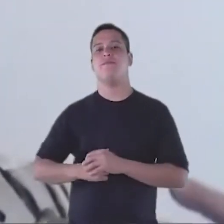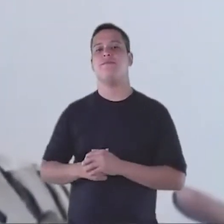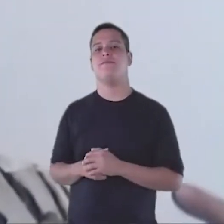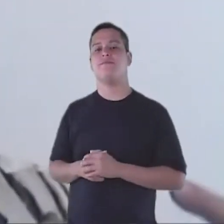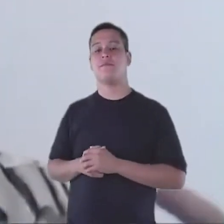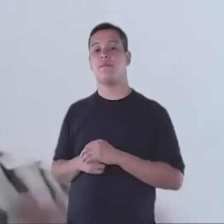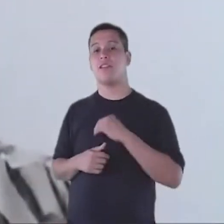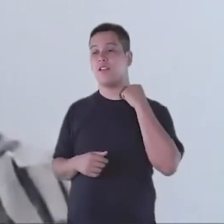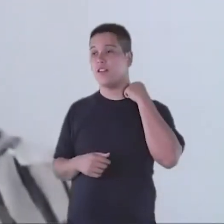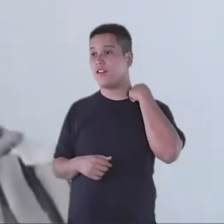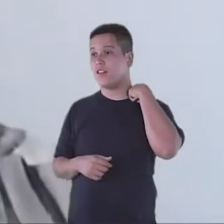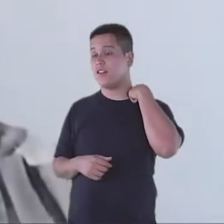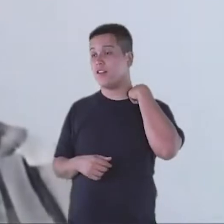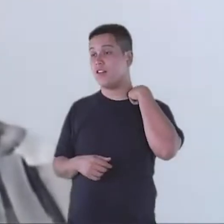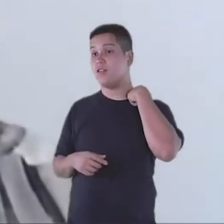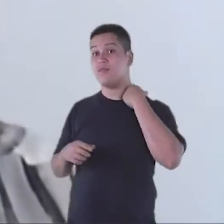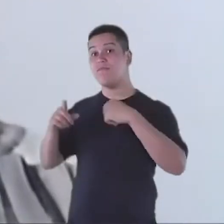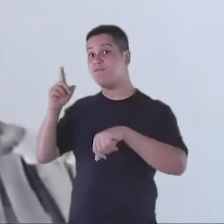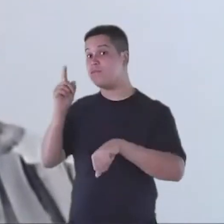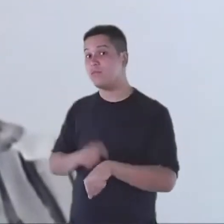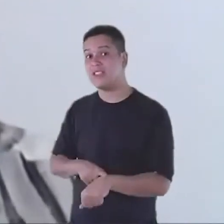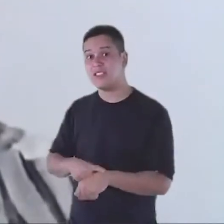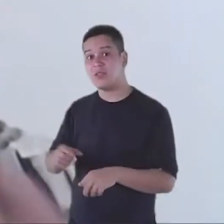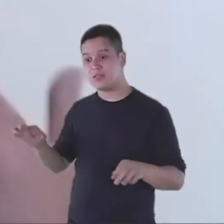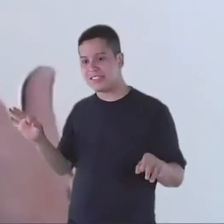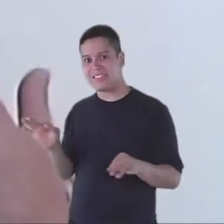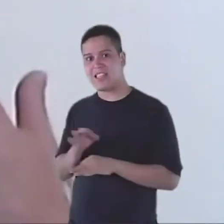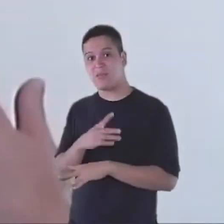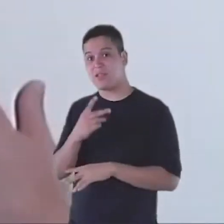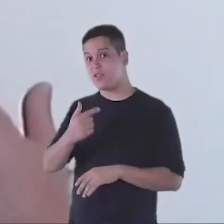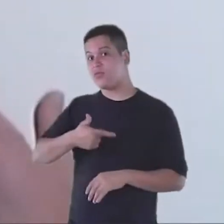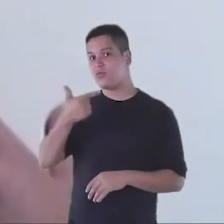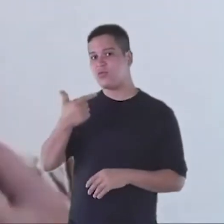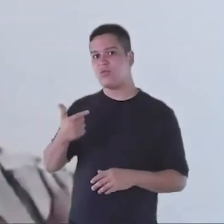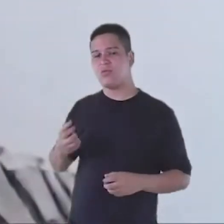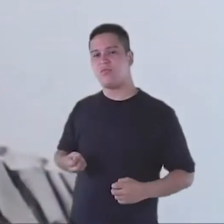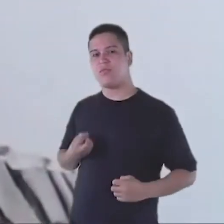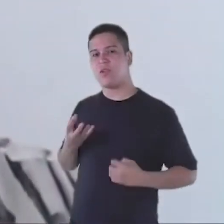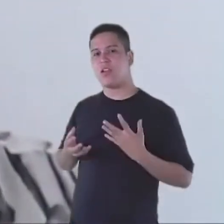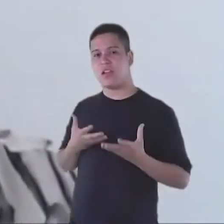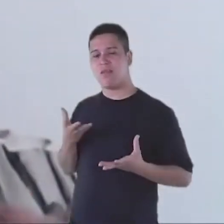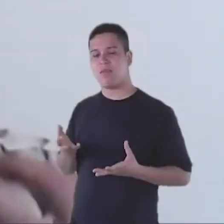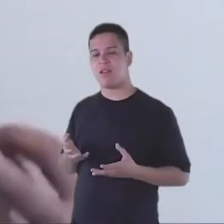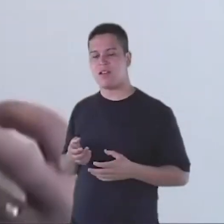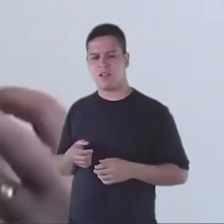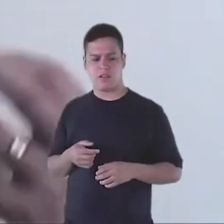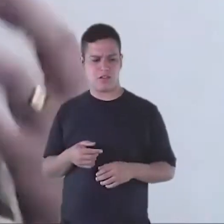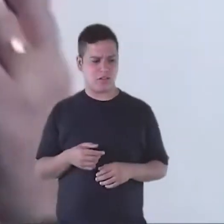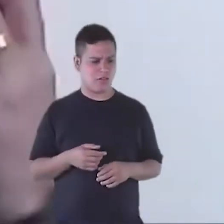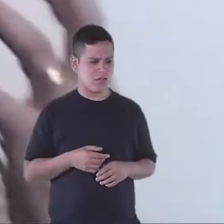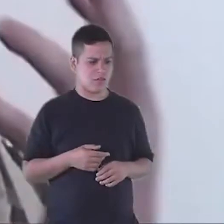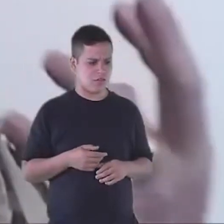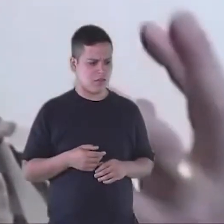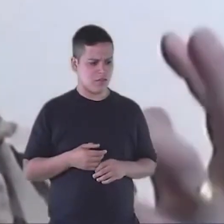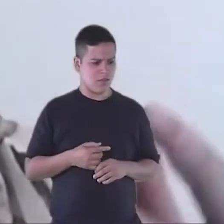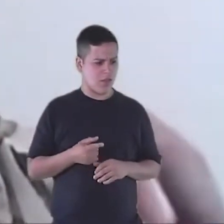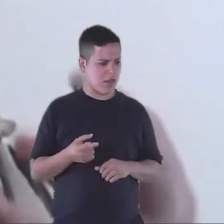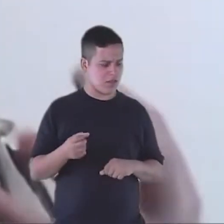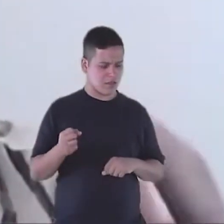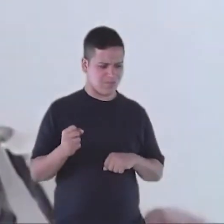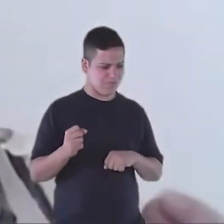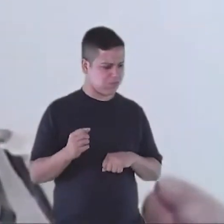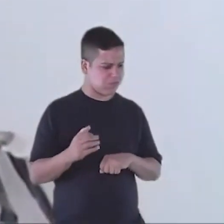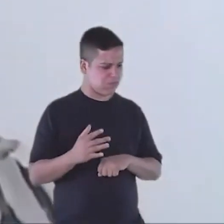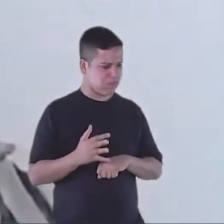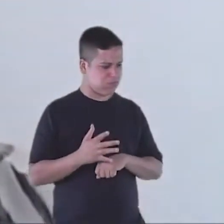Na hora que eu terminei o segundo poema, assim, ó, ela estava muito,